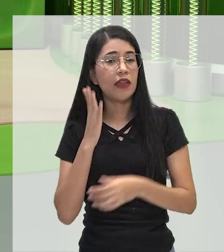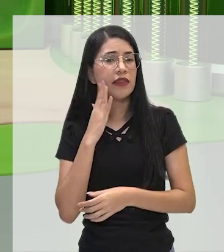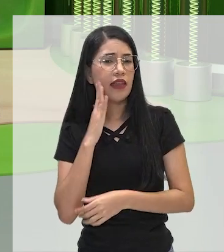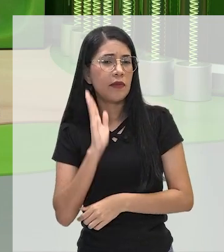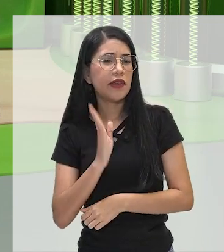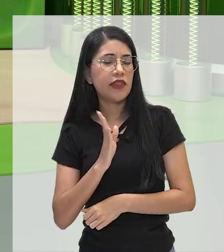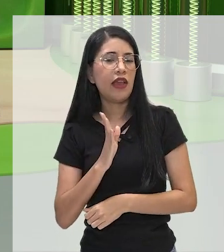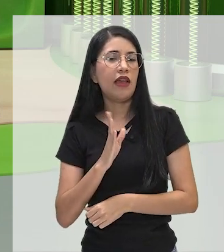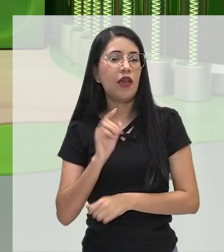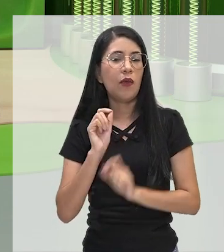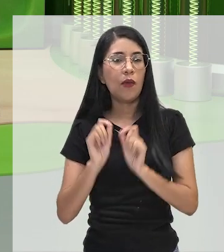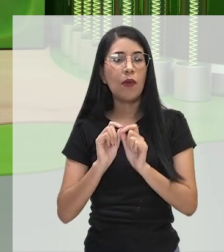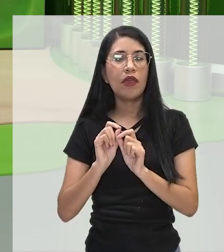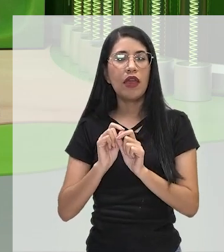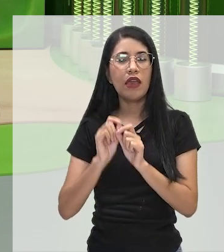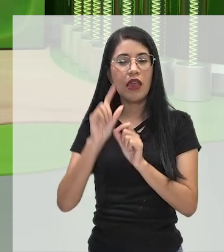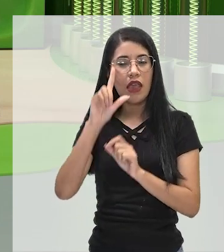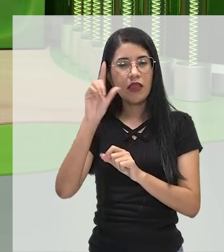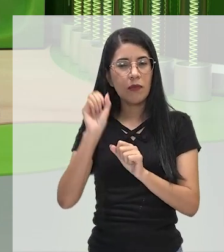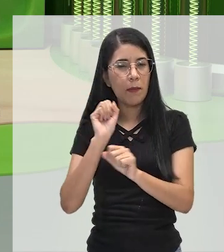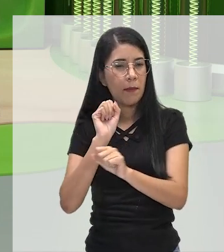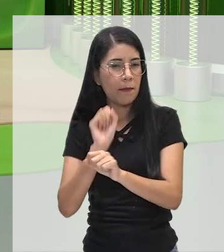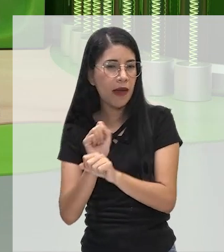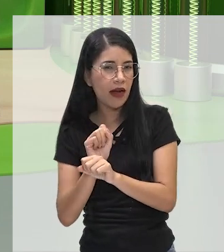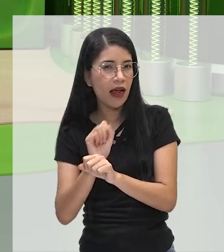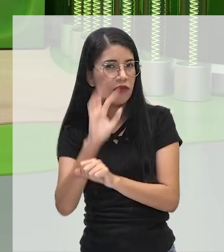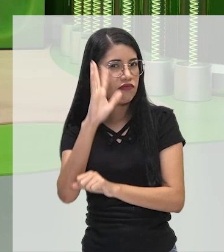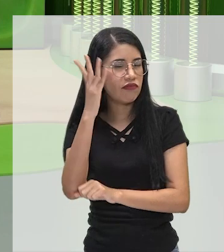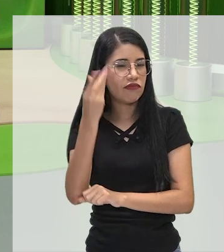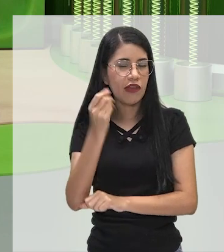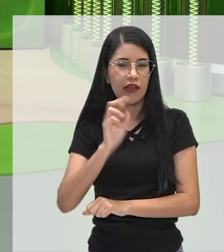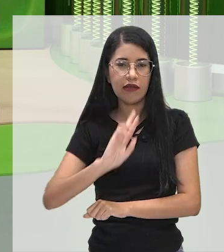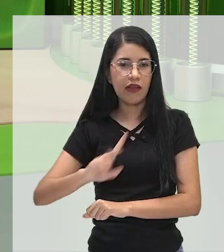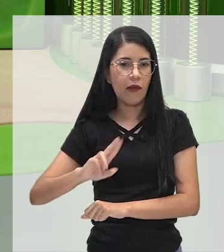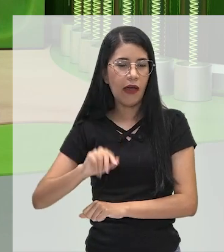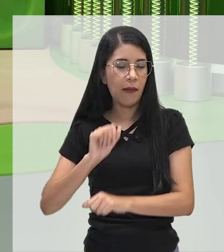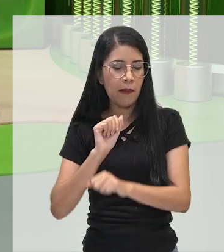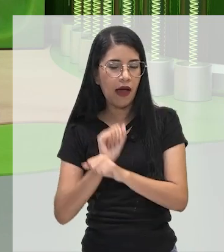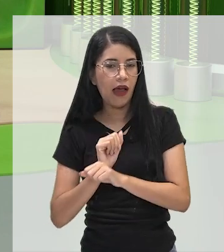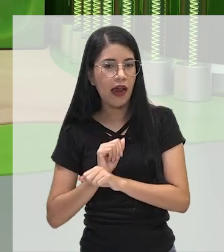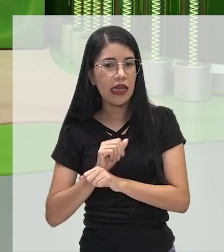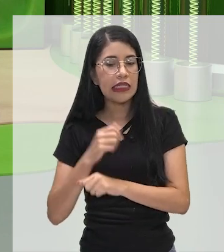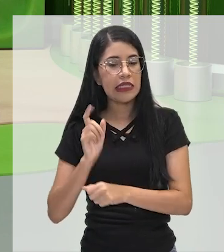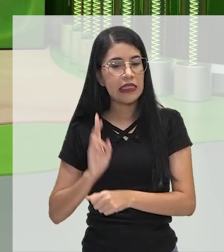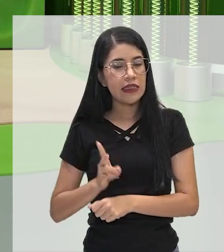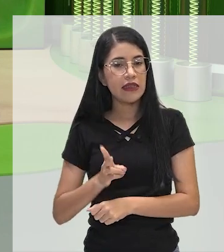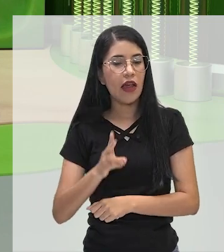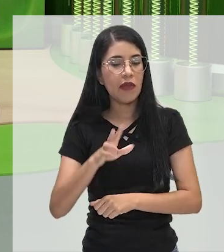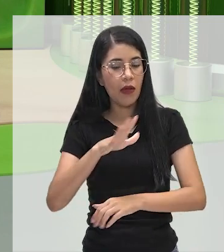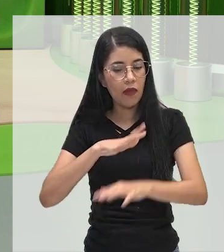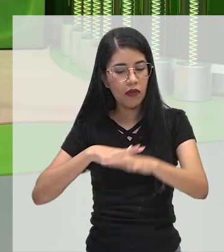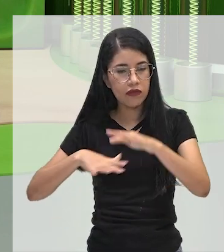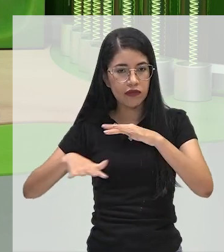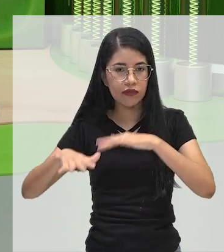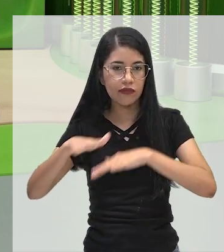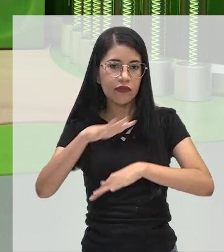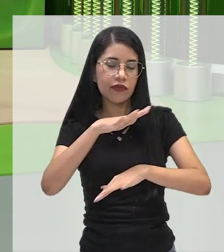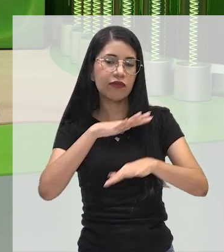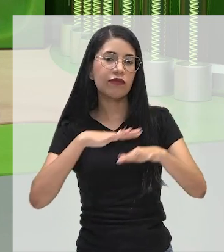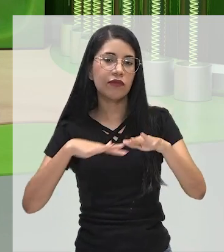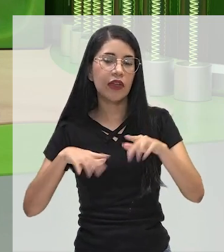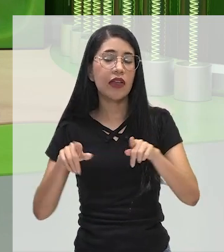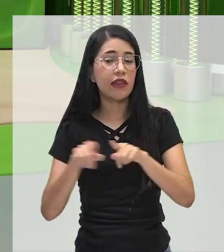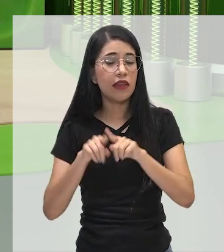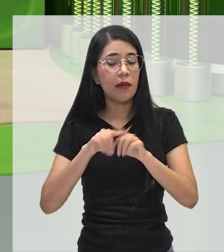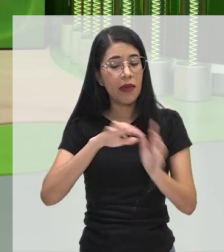sabemos, os astros eles não estão parados no universo, eles não são estáticos, eles estão realizando ali alguns movimentos, assim